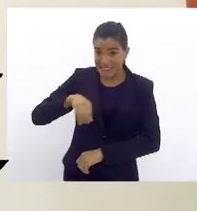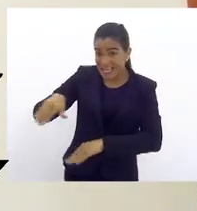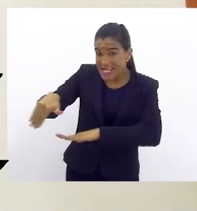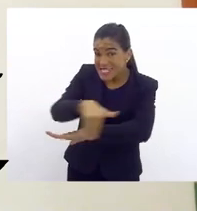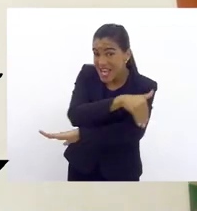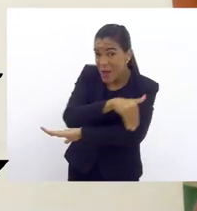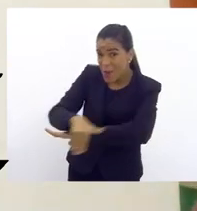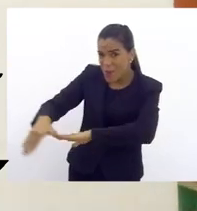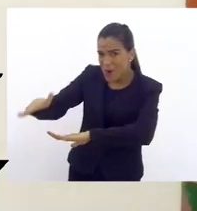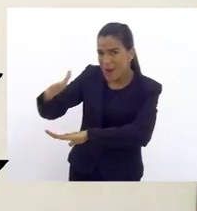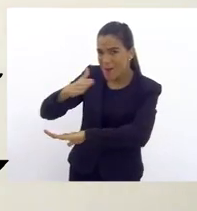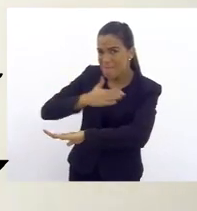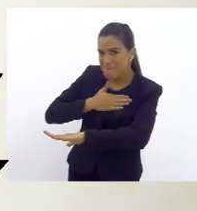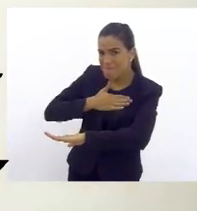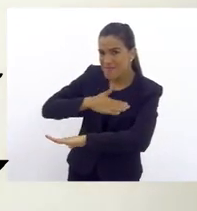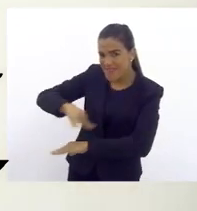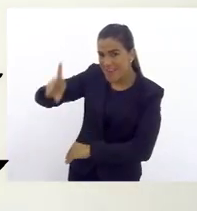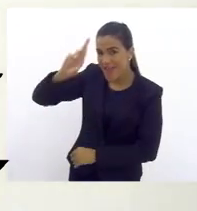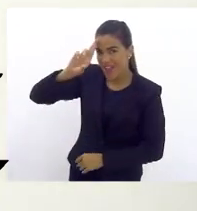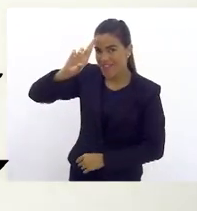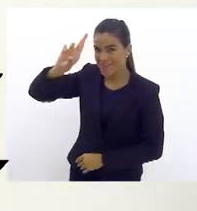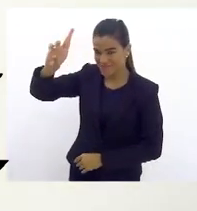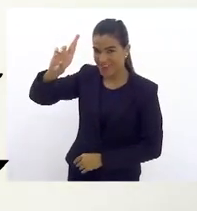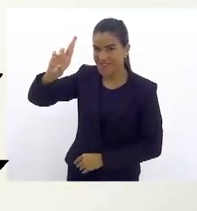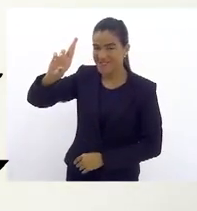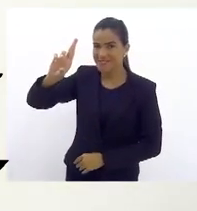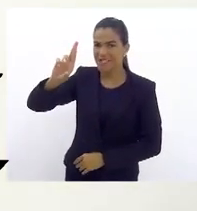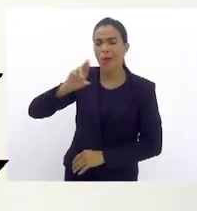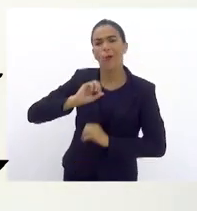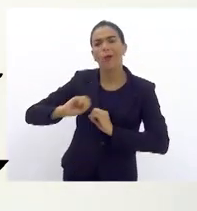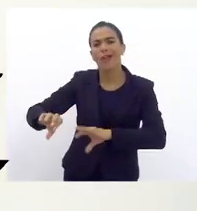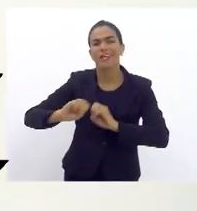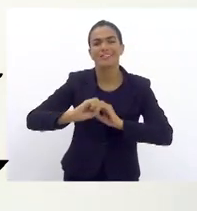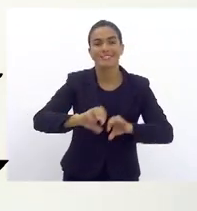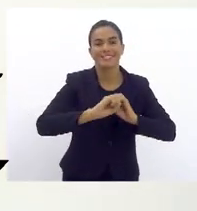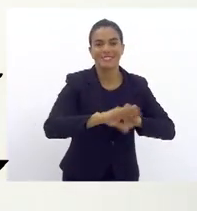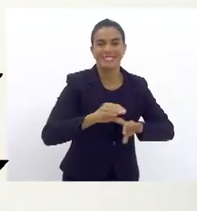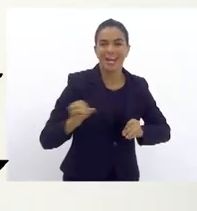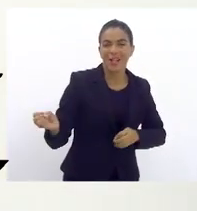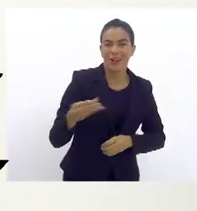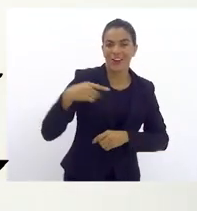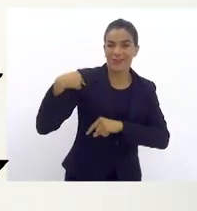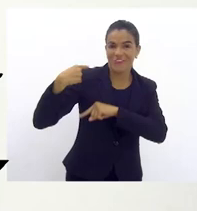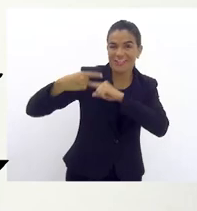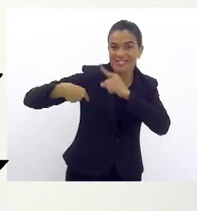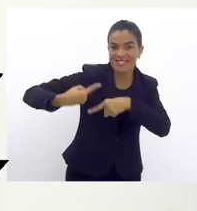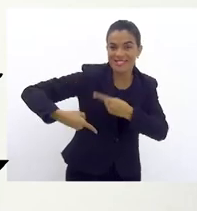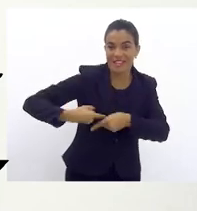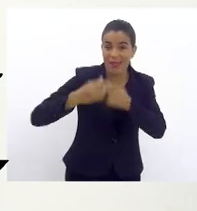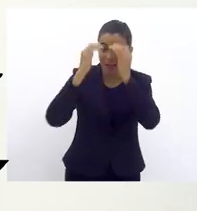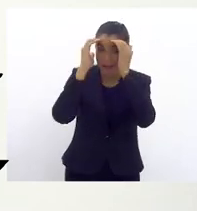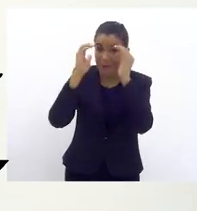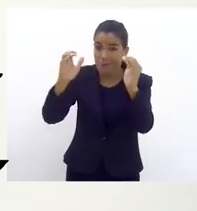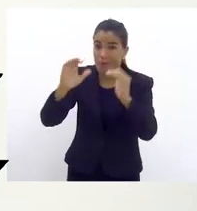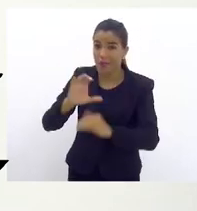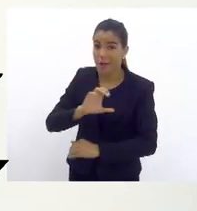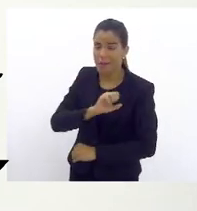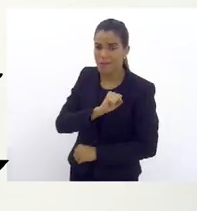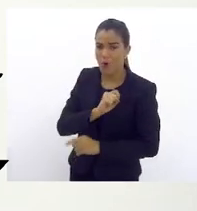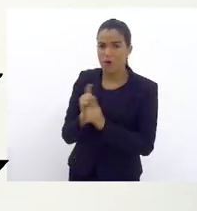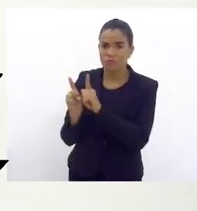rua minha fosse ensinaria a nova geração que respeito e amor